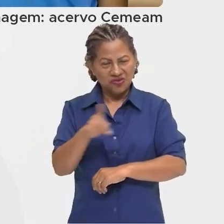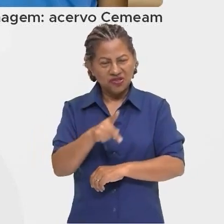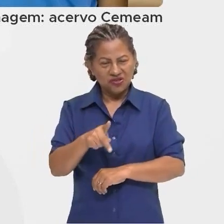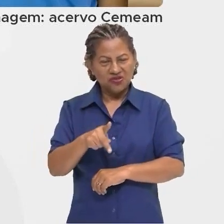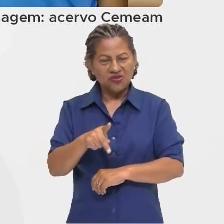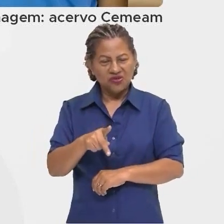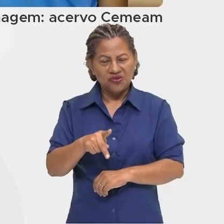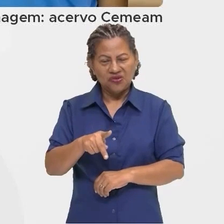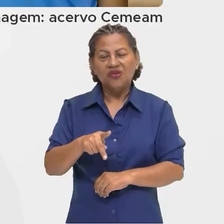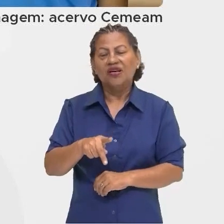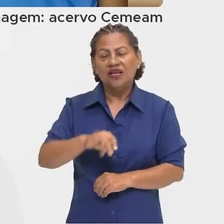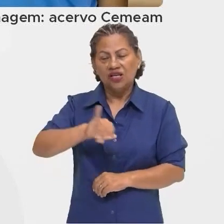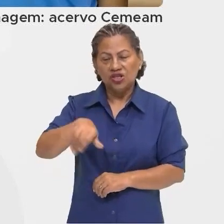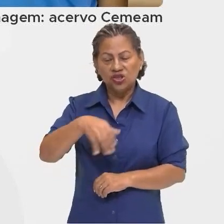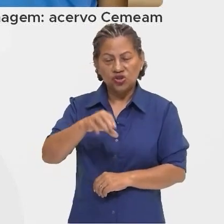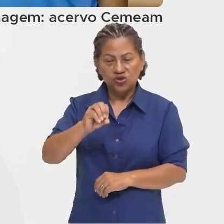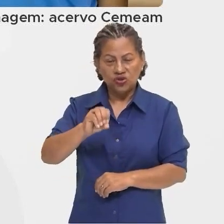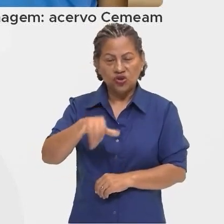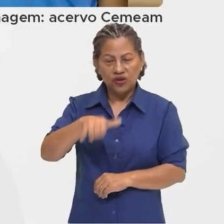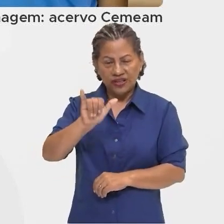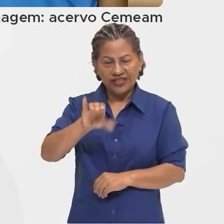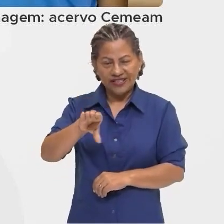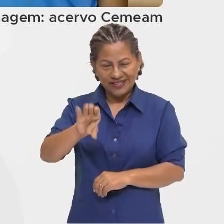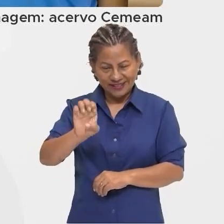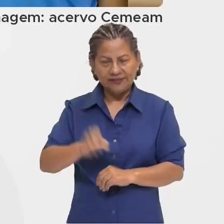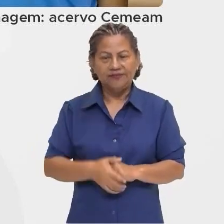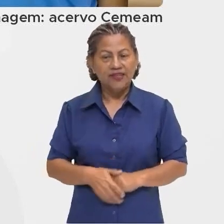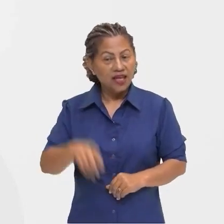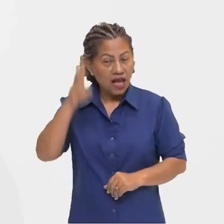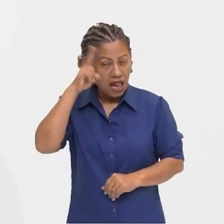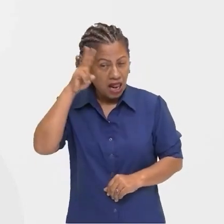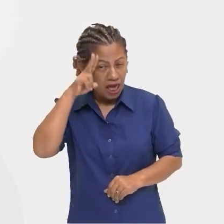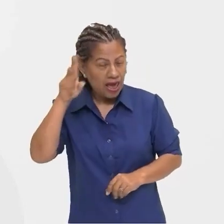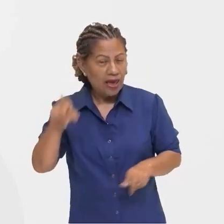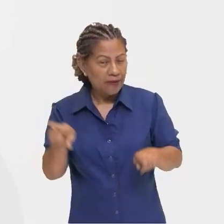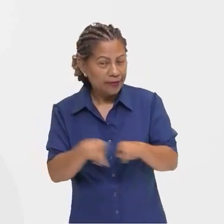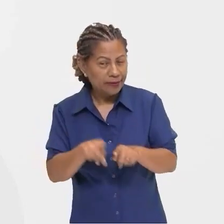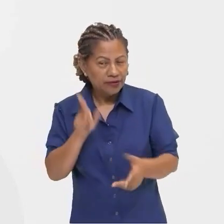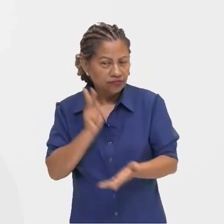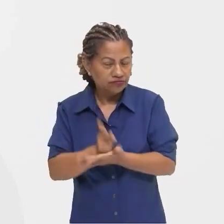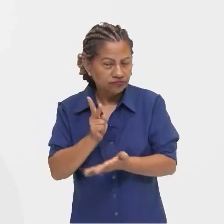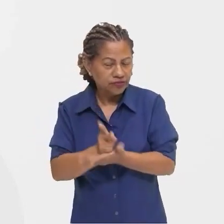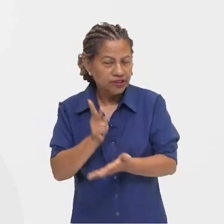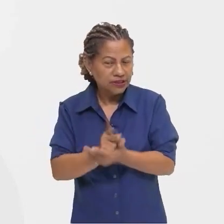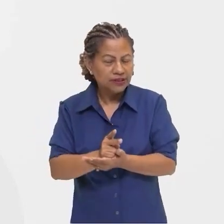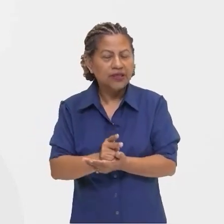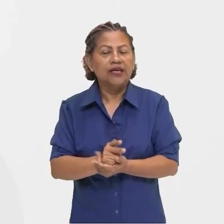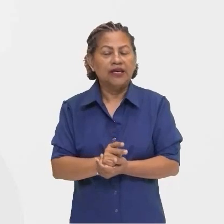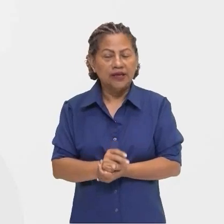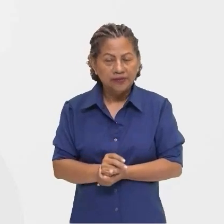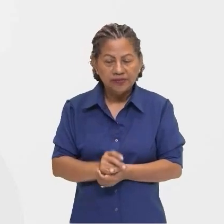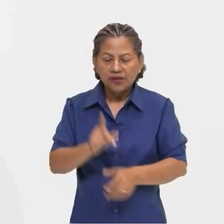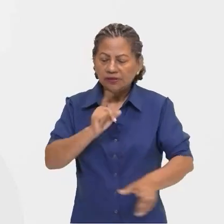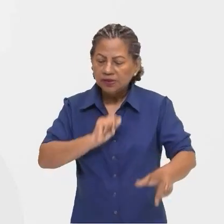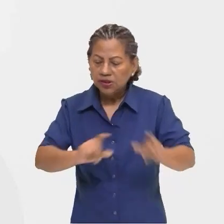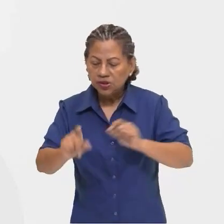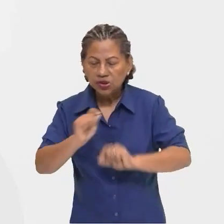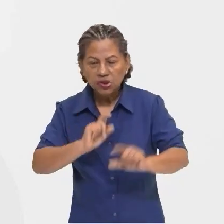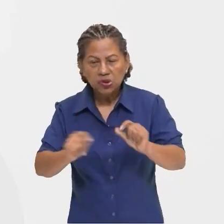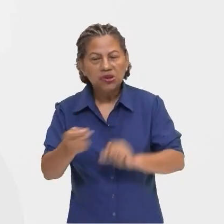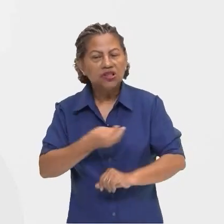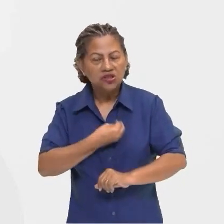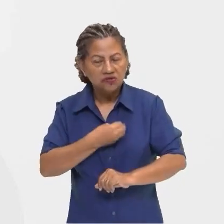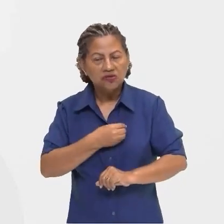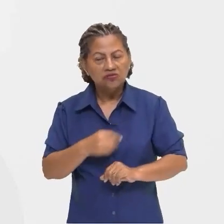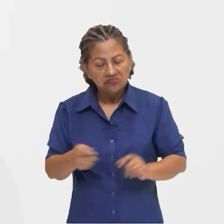Martins. E a gente tem que lembrar também que nós estamos constantemente em movimento. Nossas escolhas, elas podem